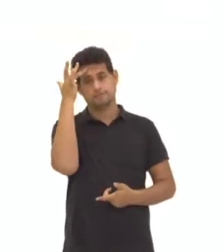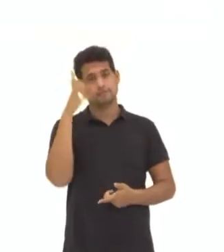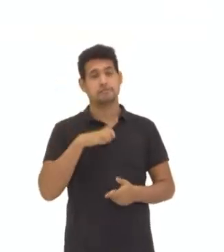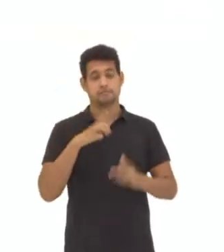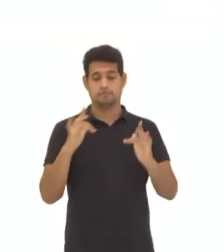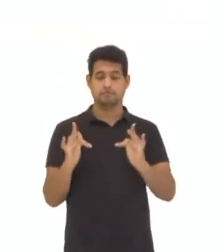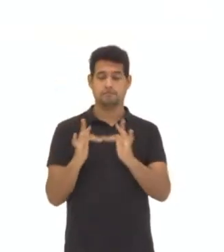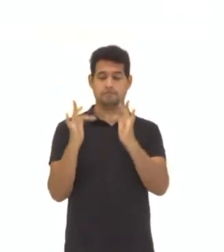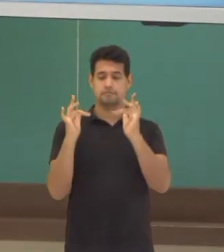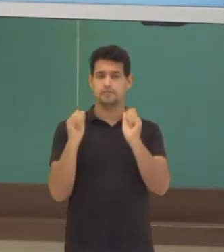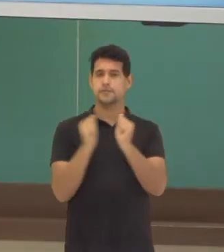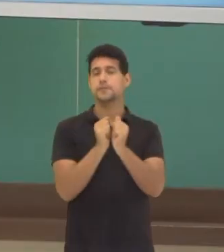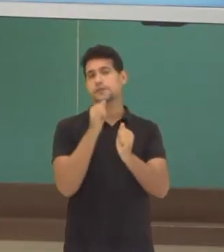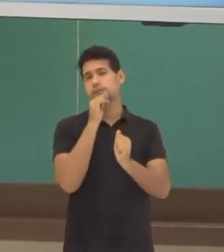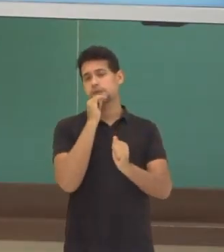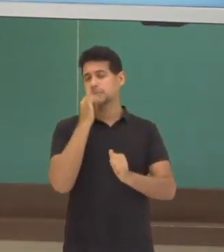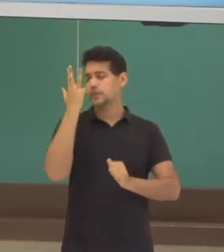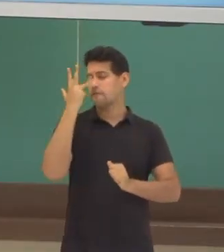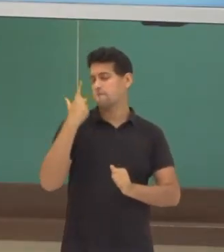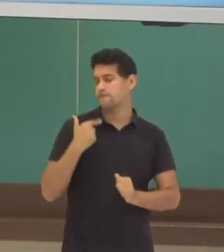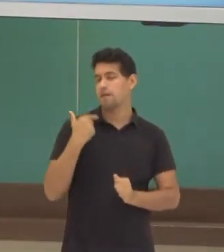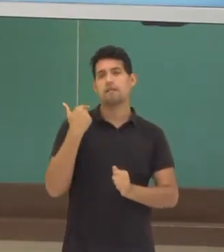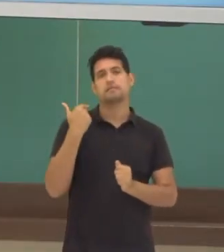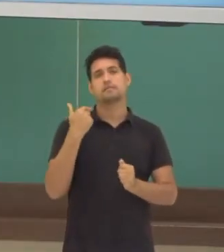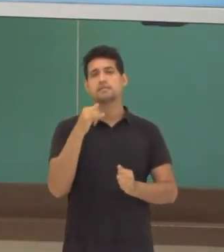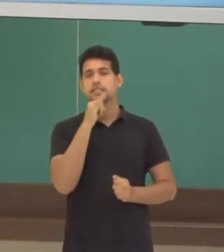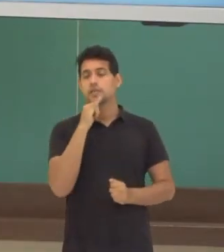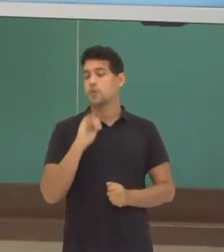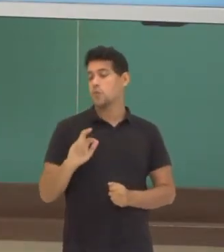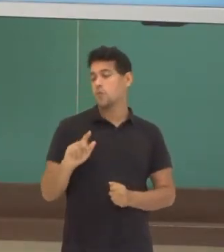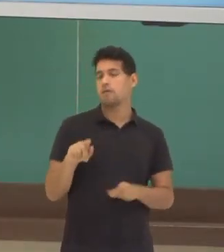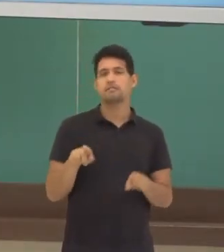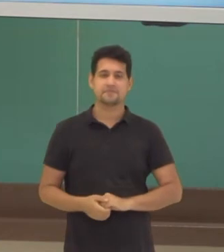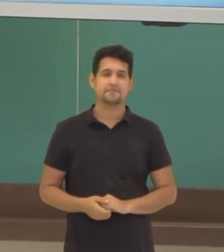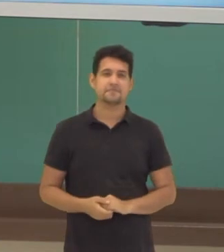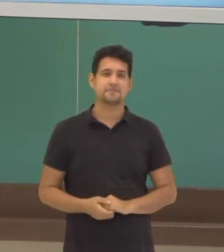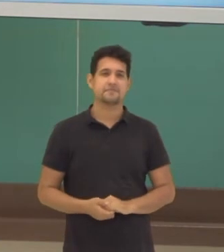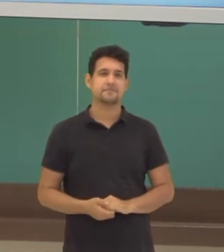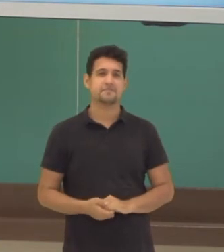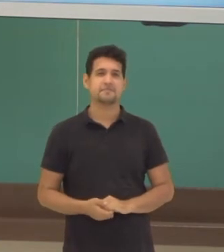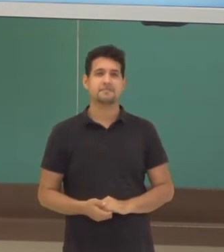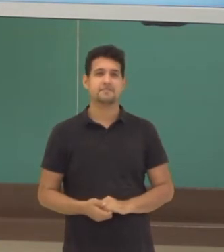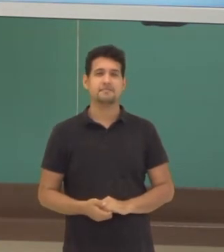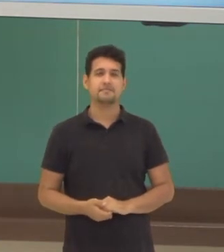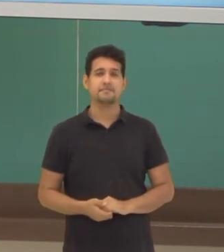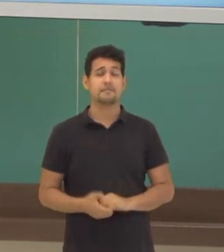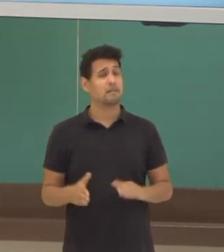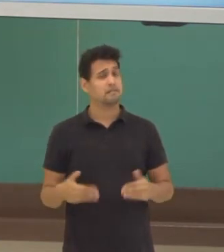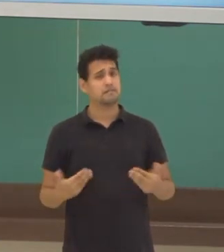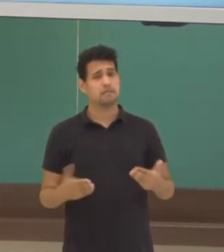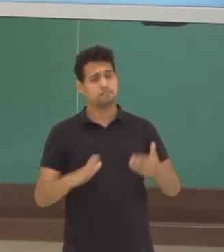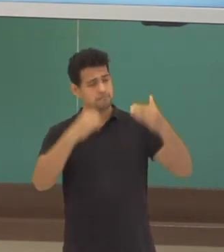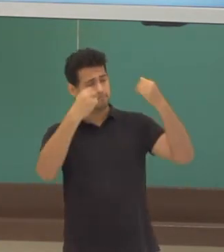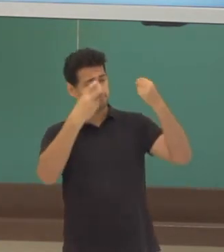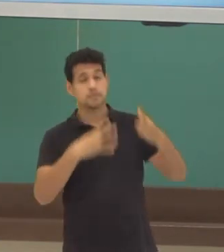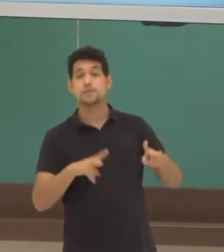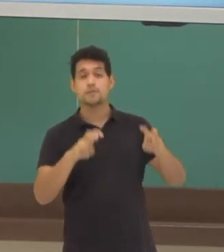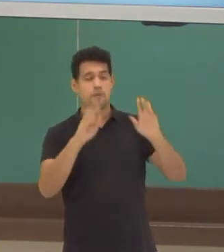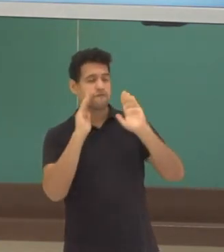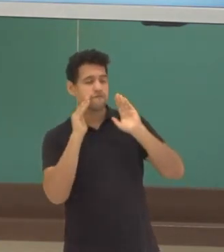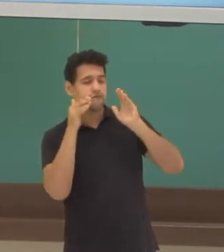boas informações, né? Geralmente as perguntas de língua portuguesa, elas estão direcionadas, né, para informações que estão dadas